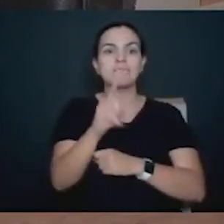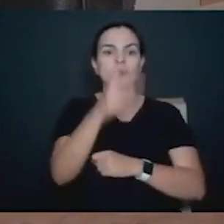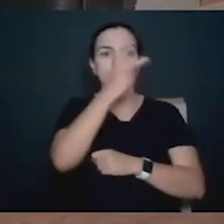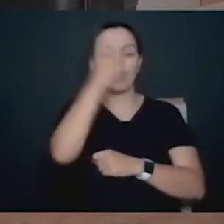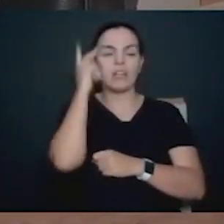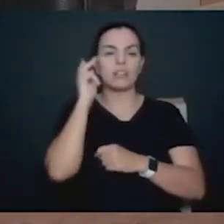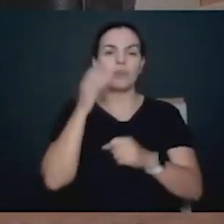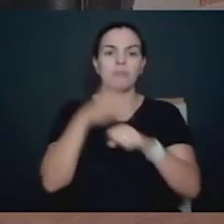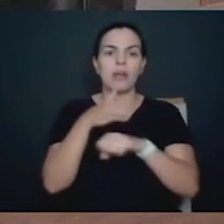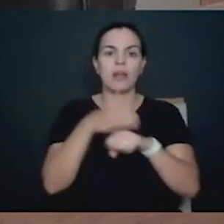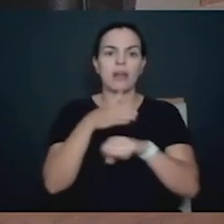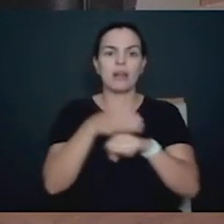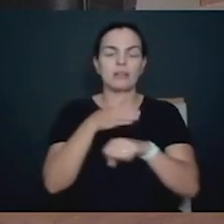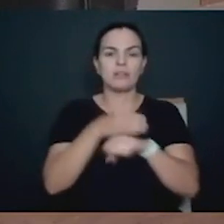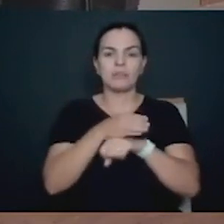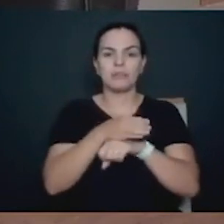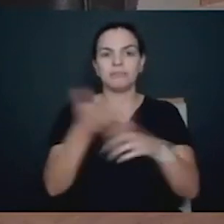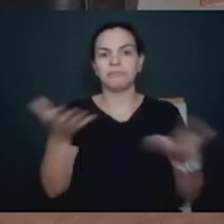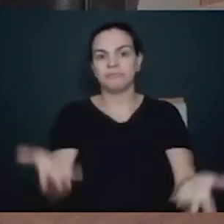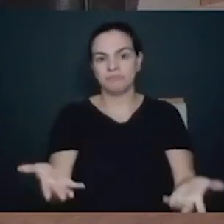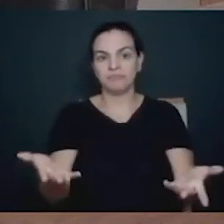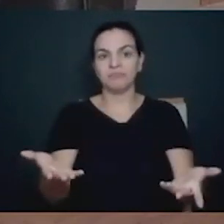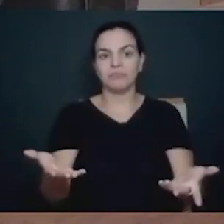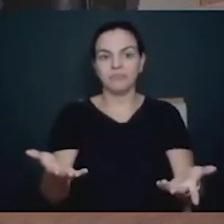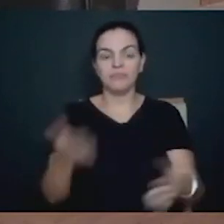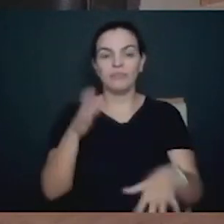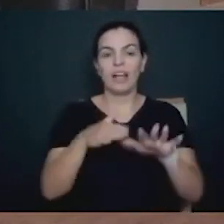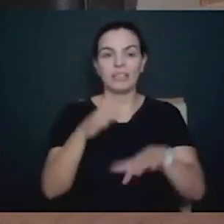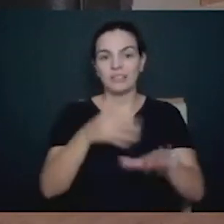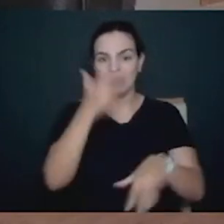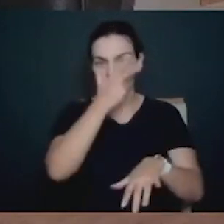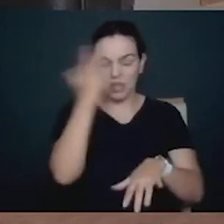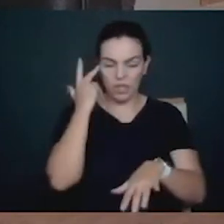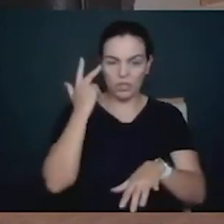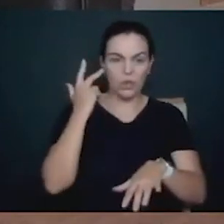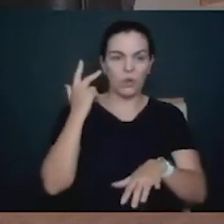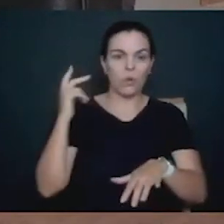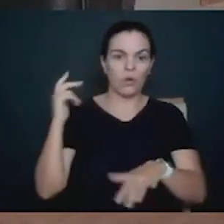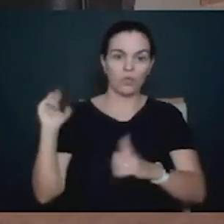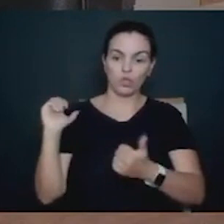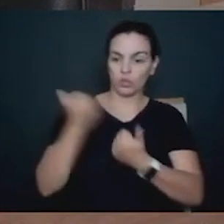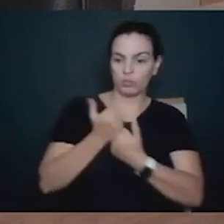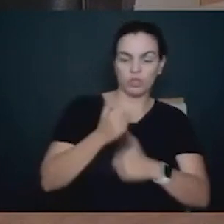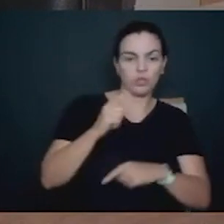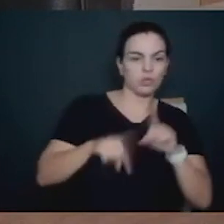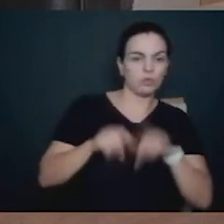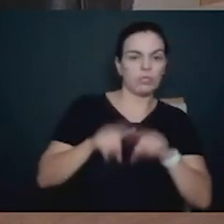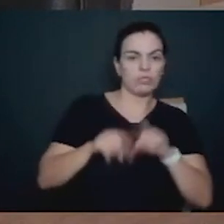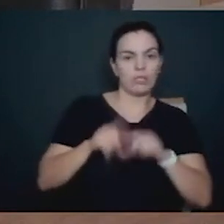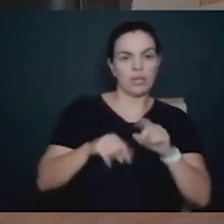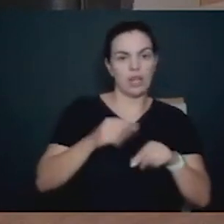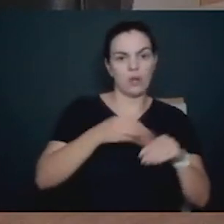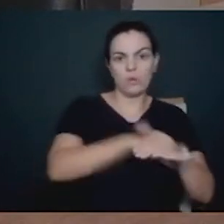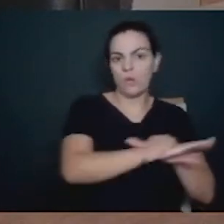participa do dia a dia das corridas, que por muitas vezes acaba trocando o material esportivo pelo qual ela vai fazer essas próximas corridas, quantos